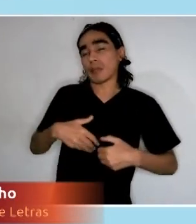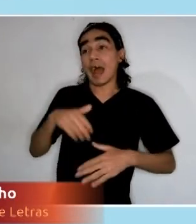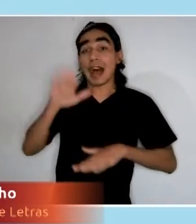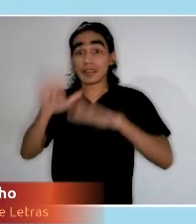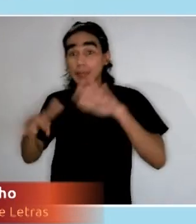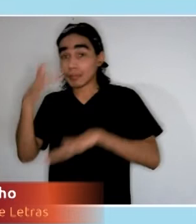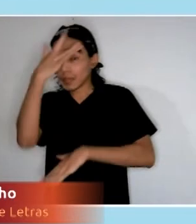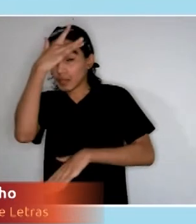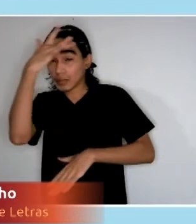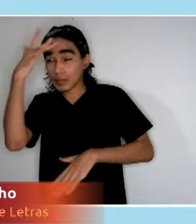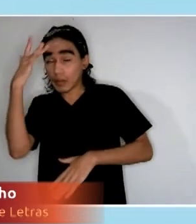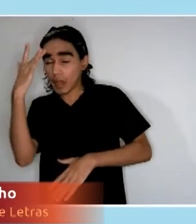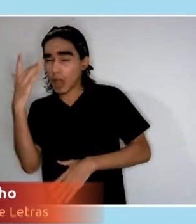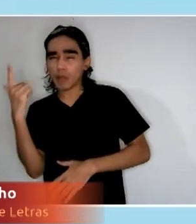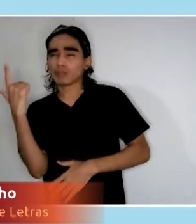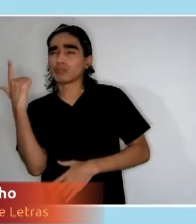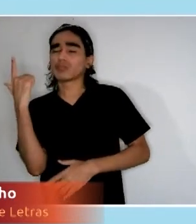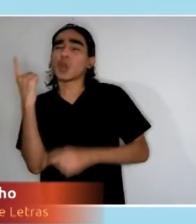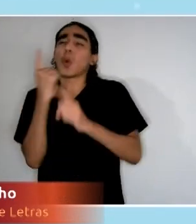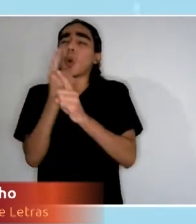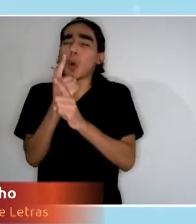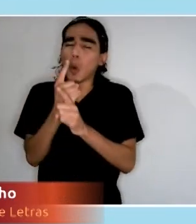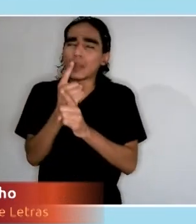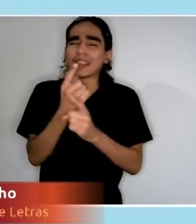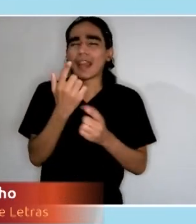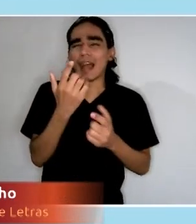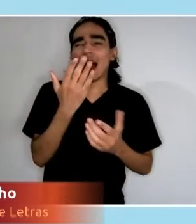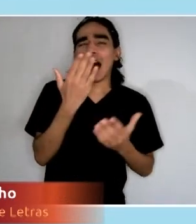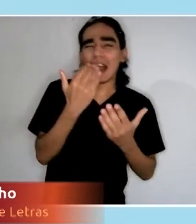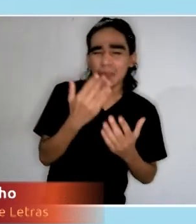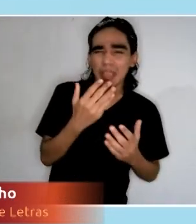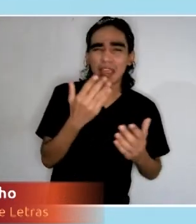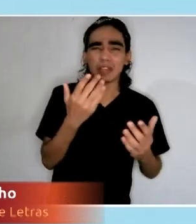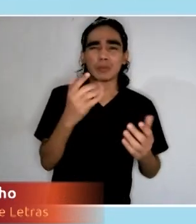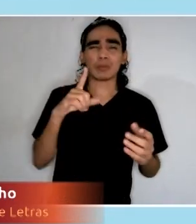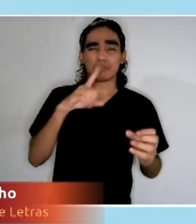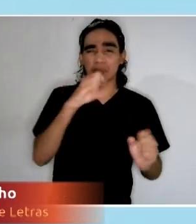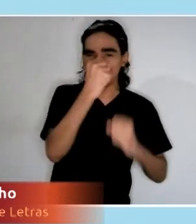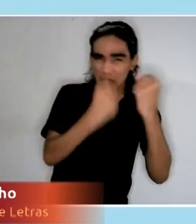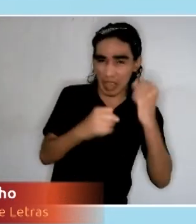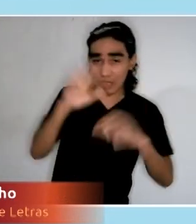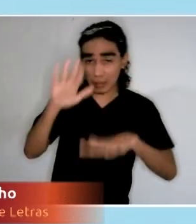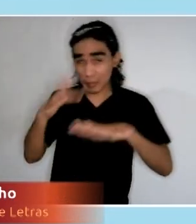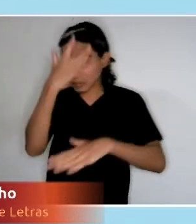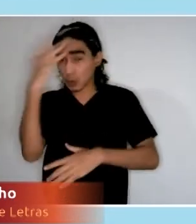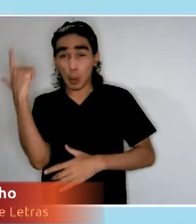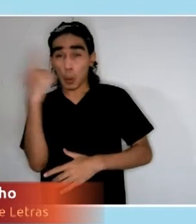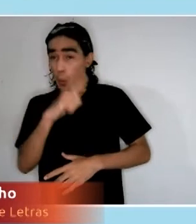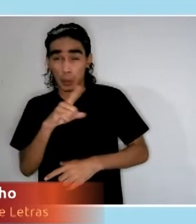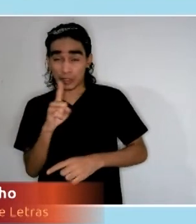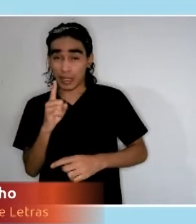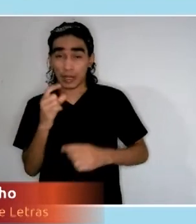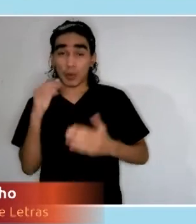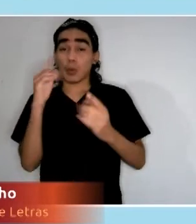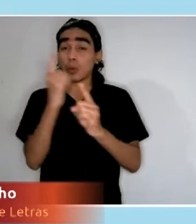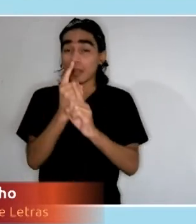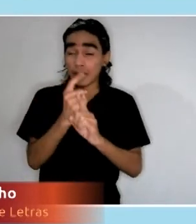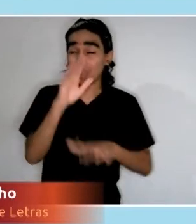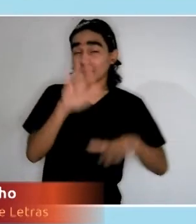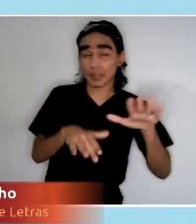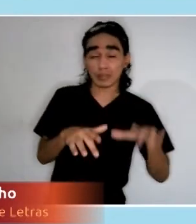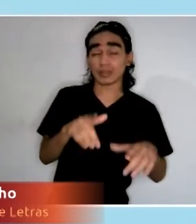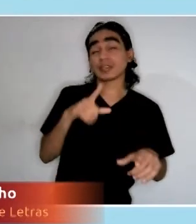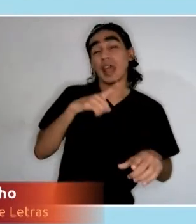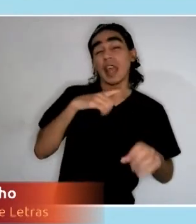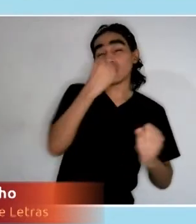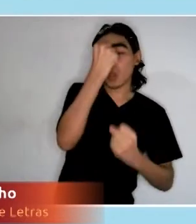encontra alimentos que não são de qualidade, alimentos muito industrializados. Gostaria que você explicasse isso para a gente, né? E de que